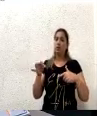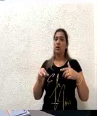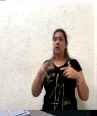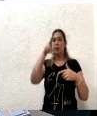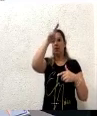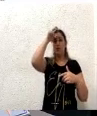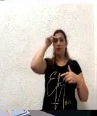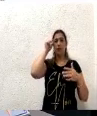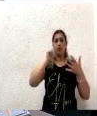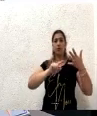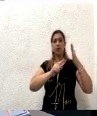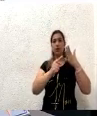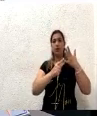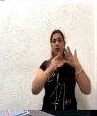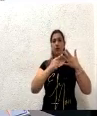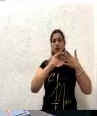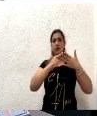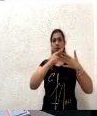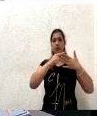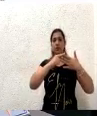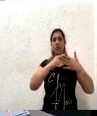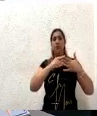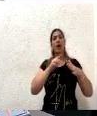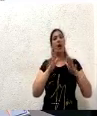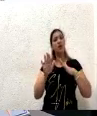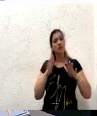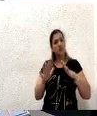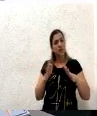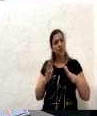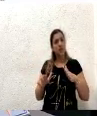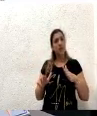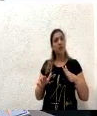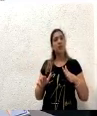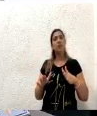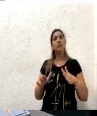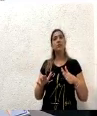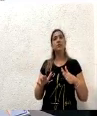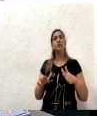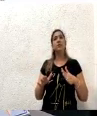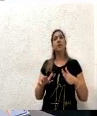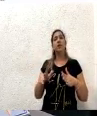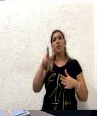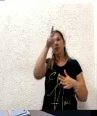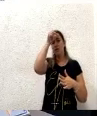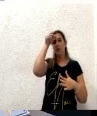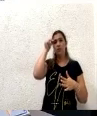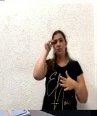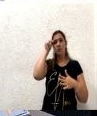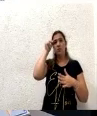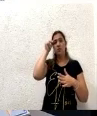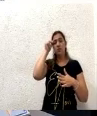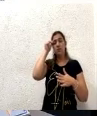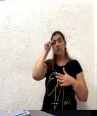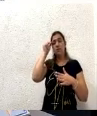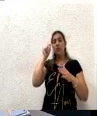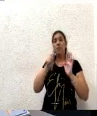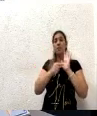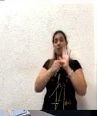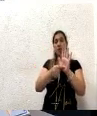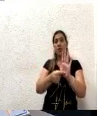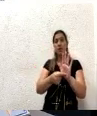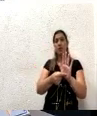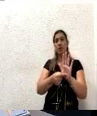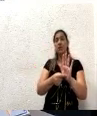que eu repito mais uma vez, às vezes o pessoal coloca lá nas redes sociais, cadê